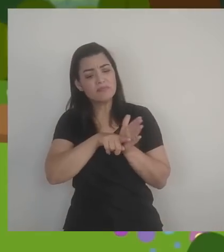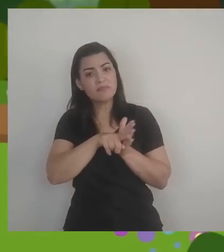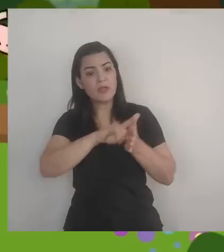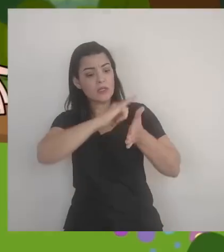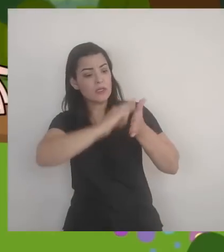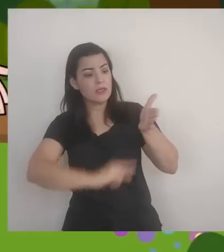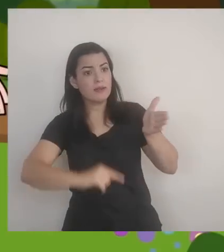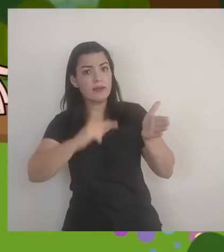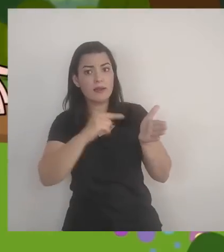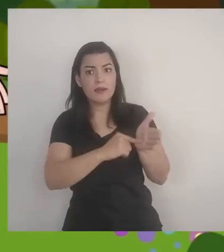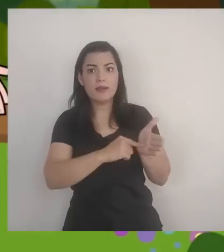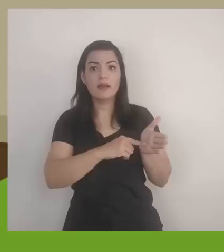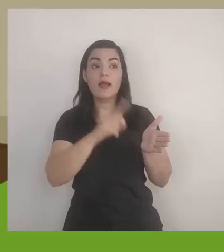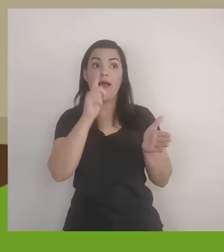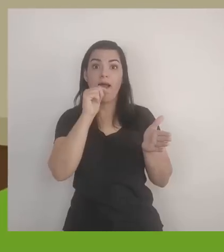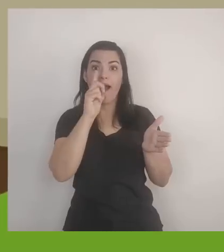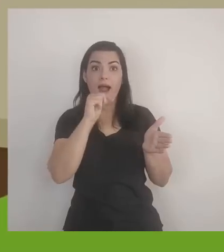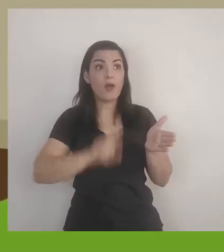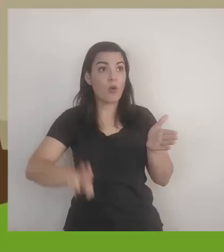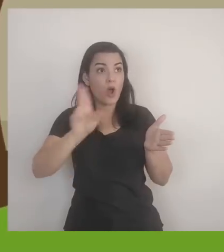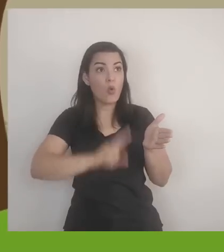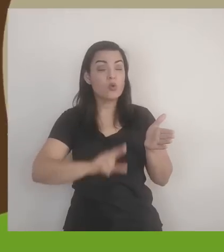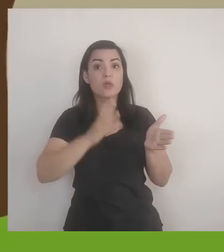alto demais. Vejam só.